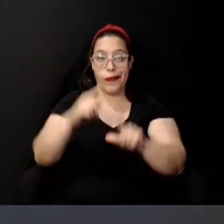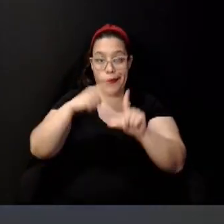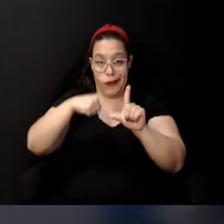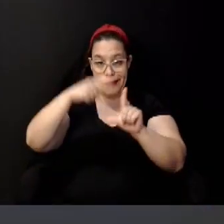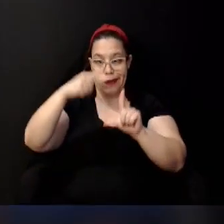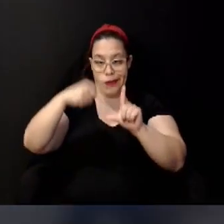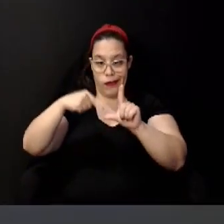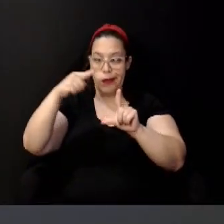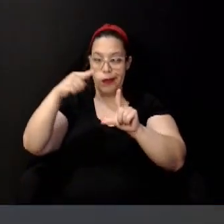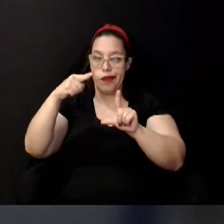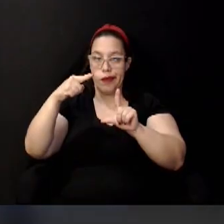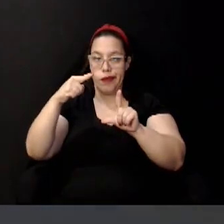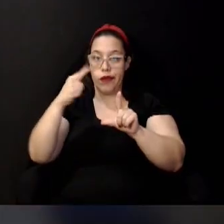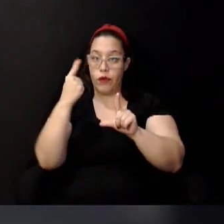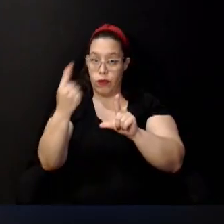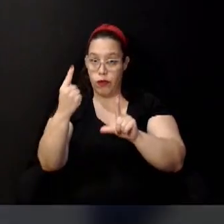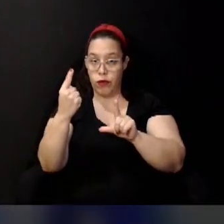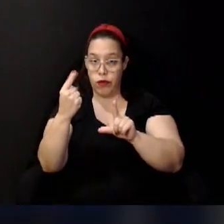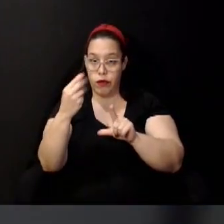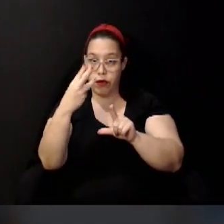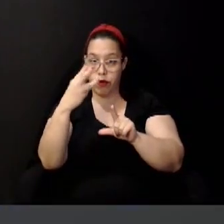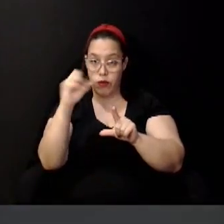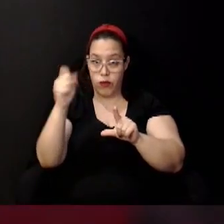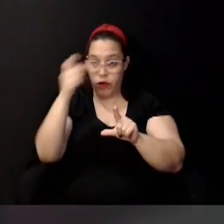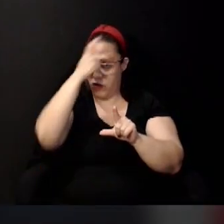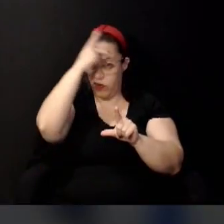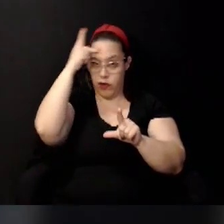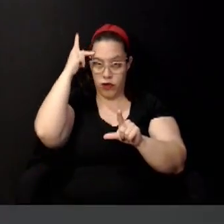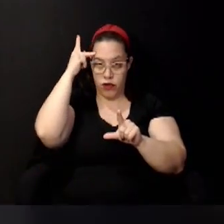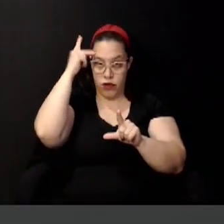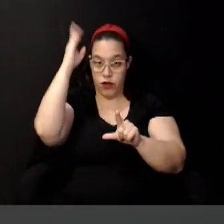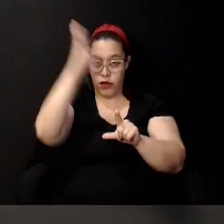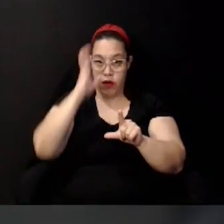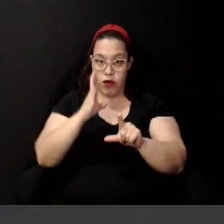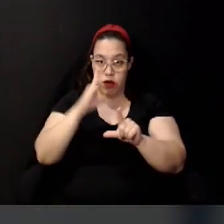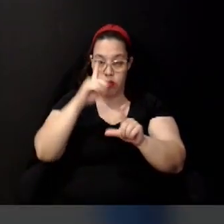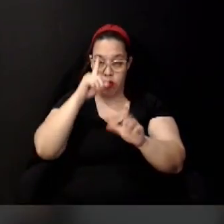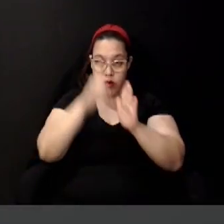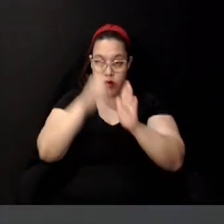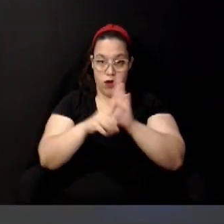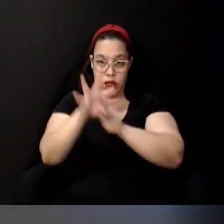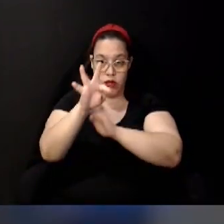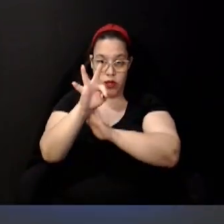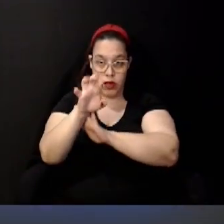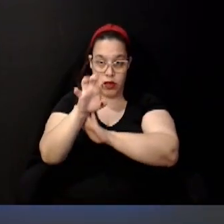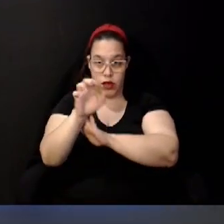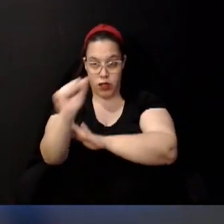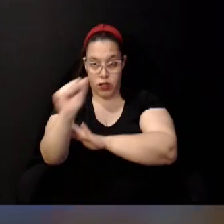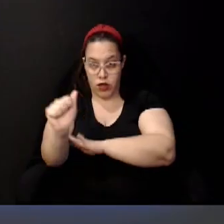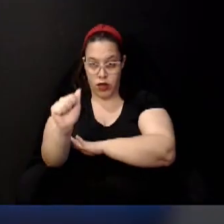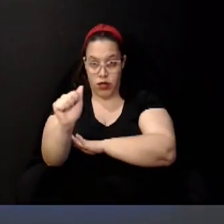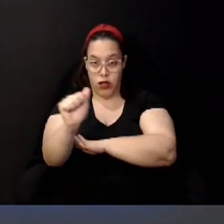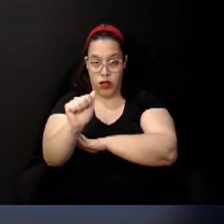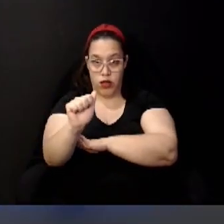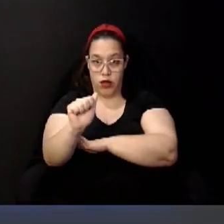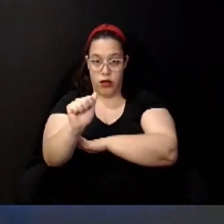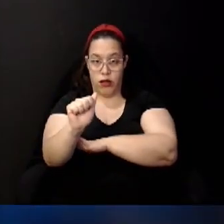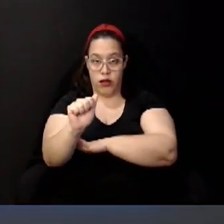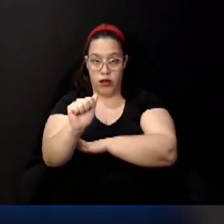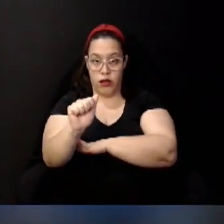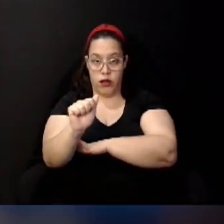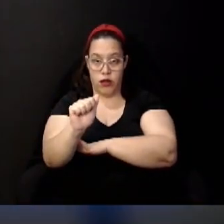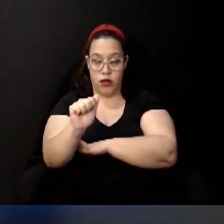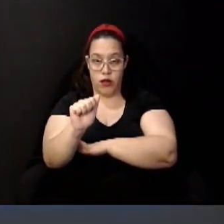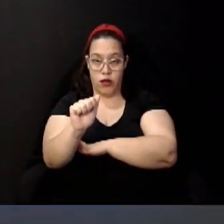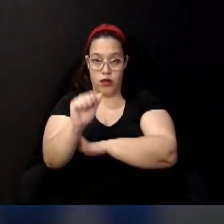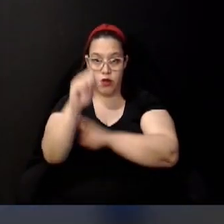que 1 em cada 38 pessoas no Brasil foi diagnosticada com TEA, o transtorno do